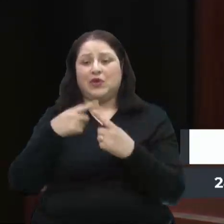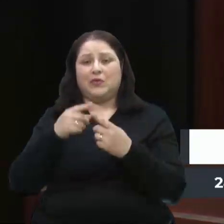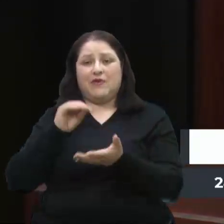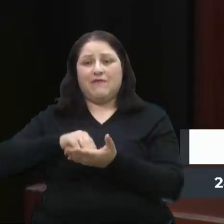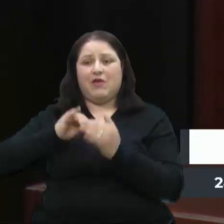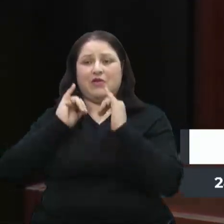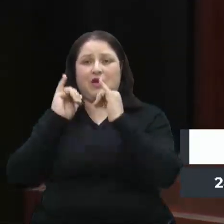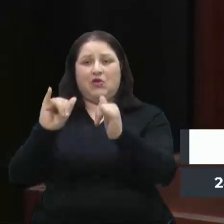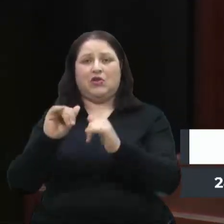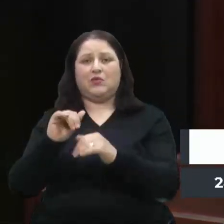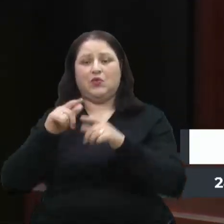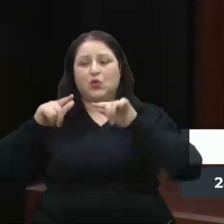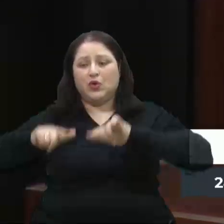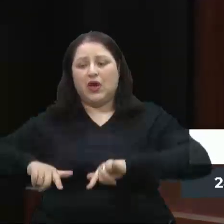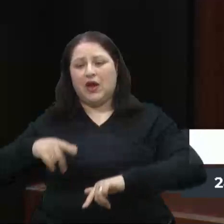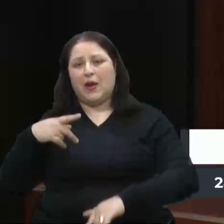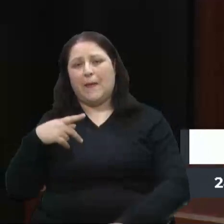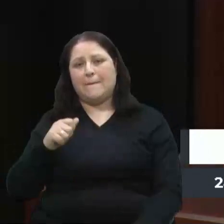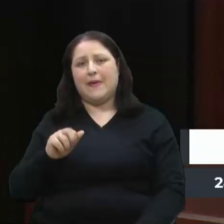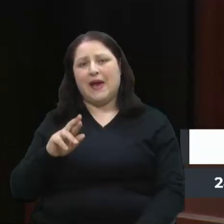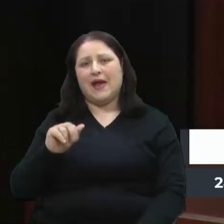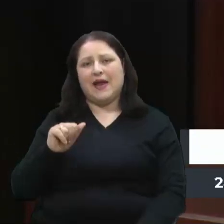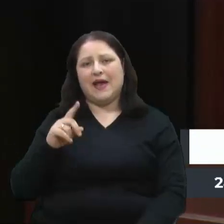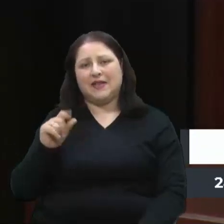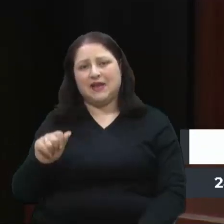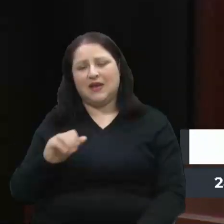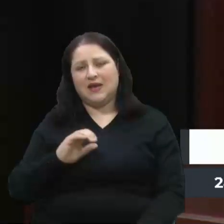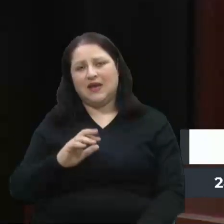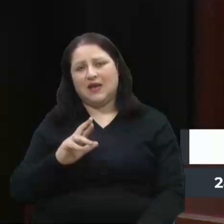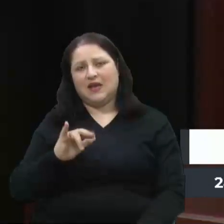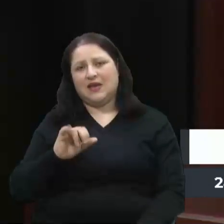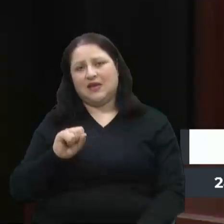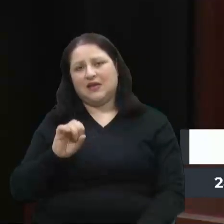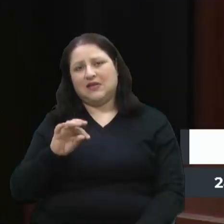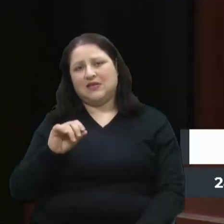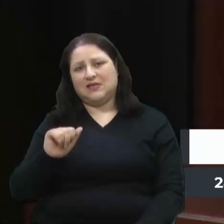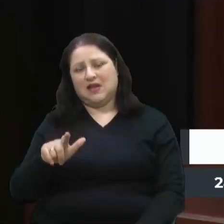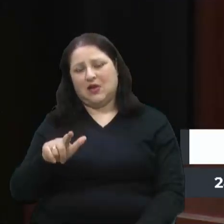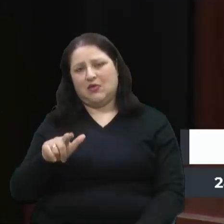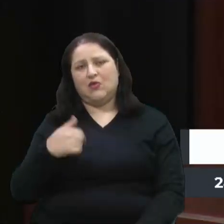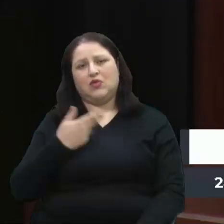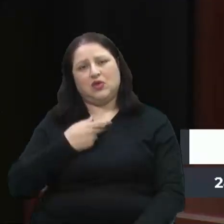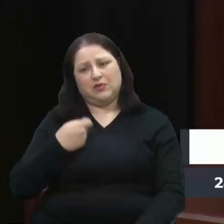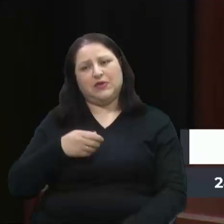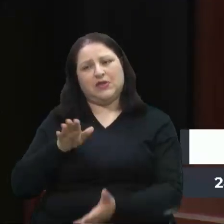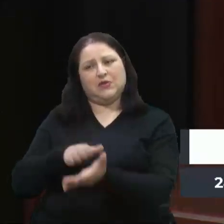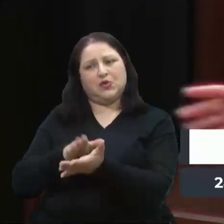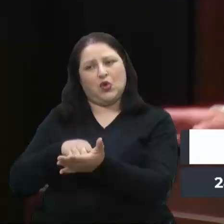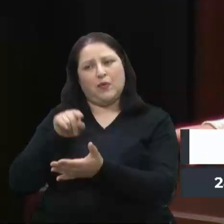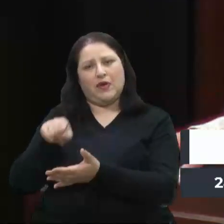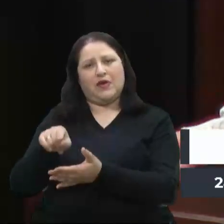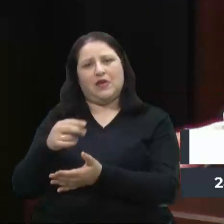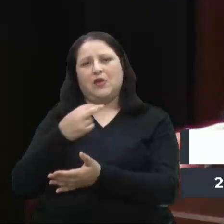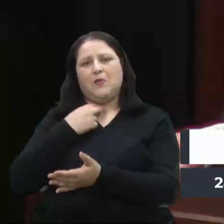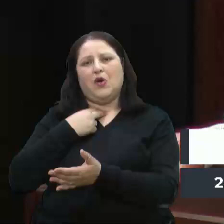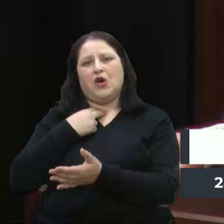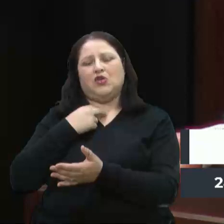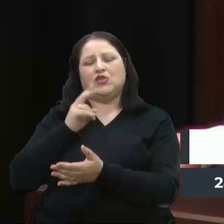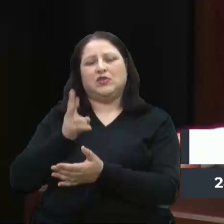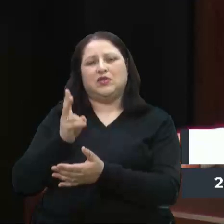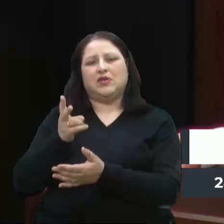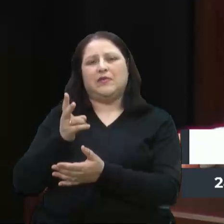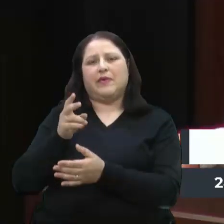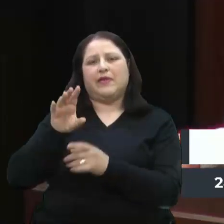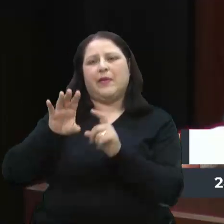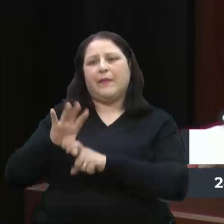Então, a gente precisa, sim, fazer essa cobrança, pois não somos refém da Visate e precisamos de soluções. Seu à parte,